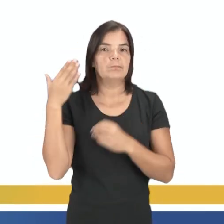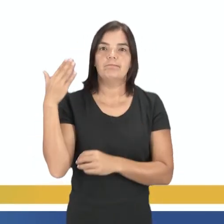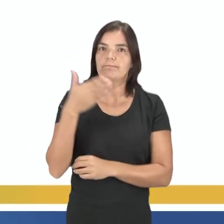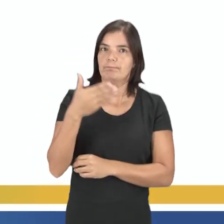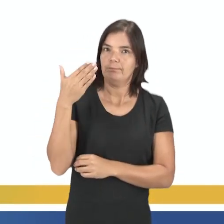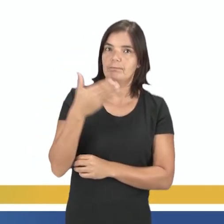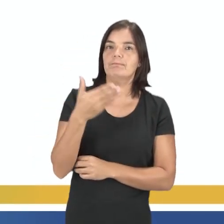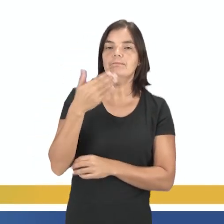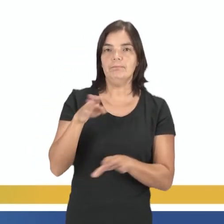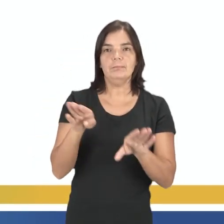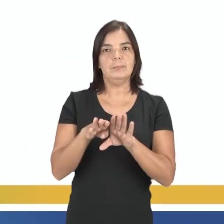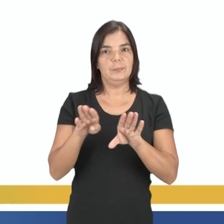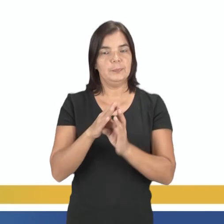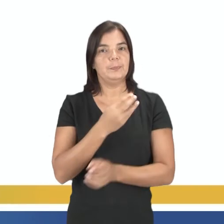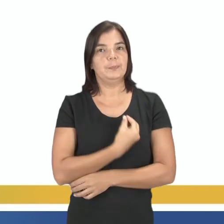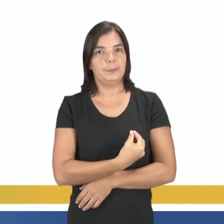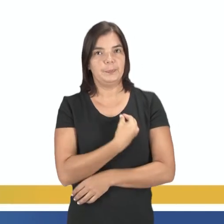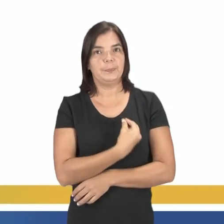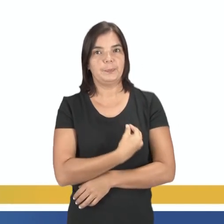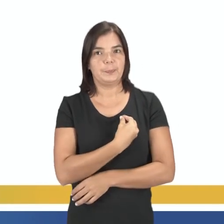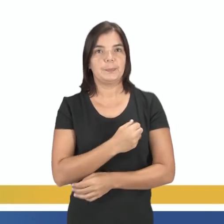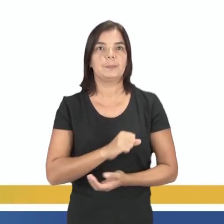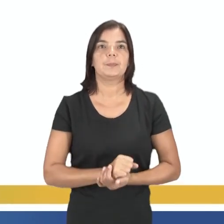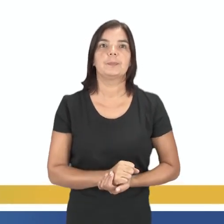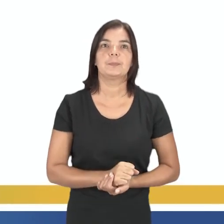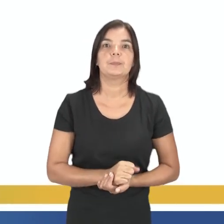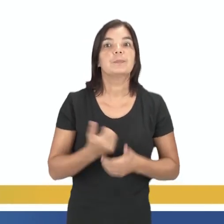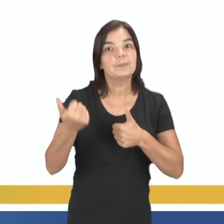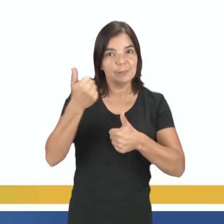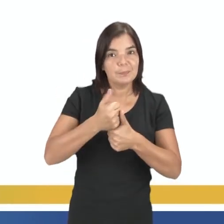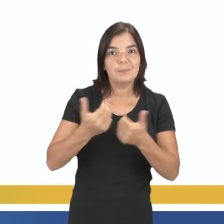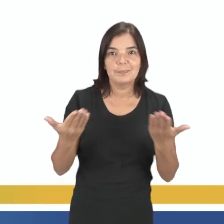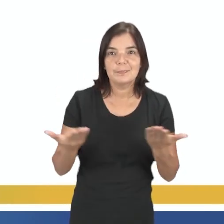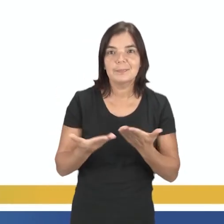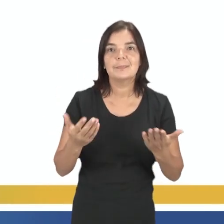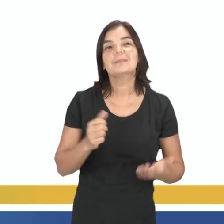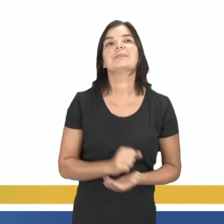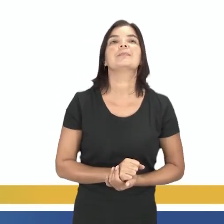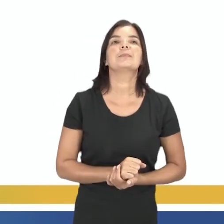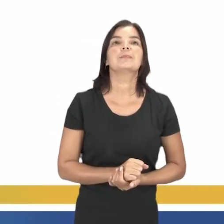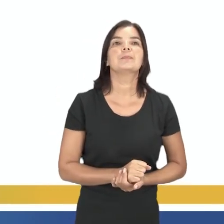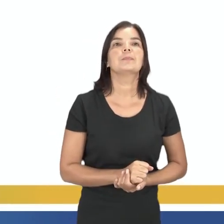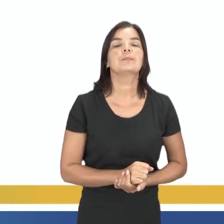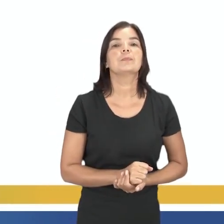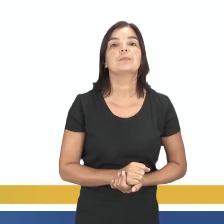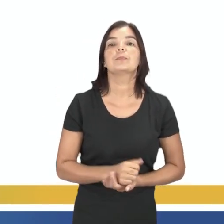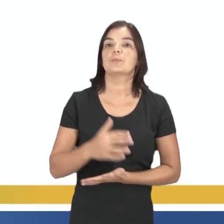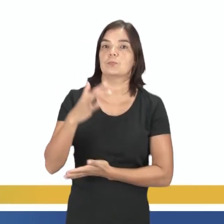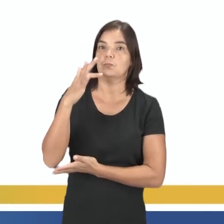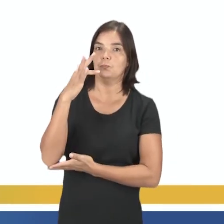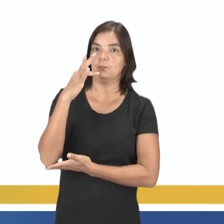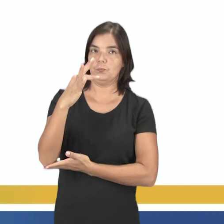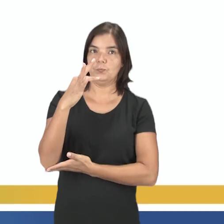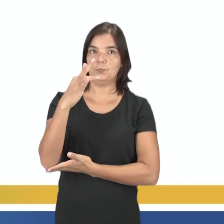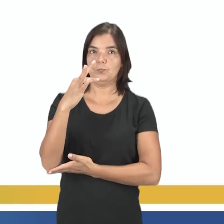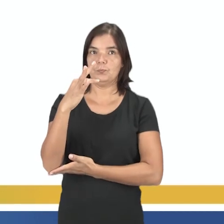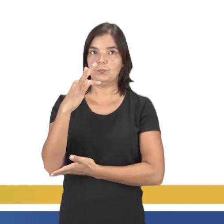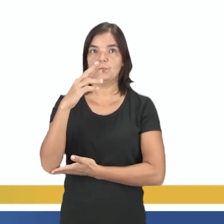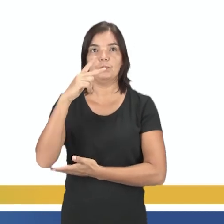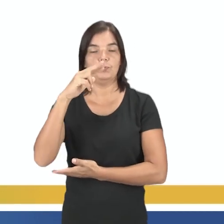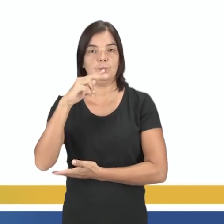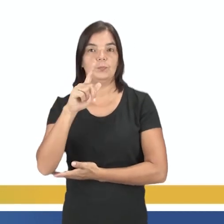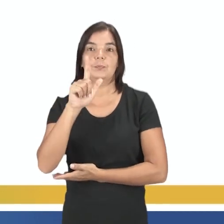constante gravitacional, que tem que estar presente na questão. Vamos substituir? Então, a equação da força é assim. Força